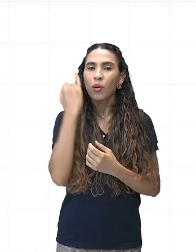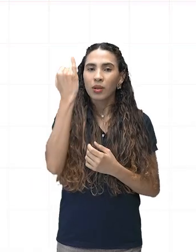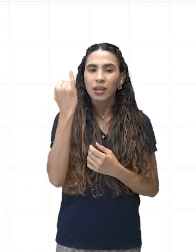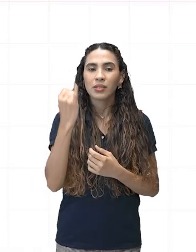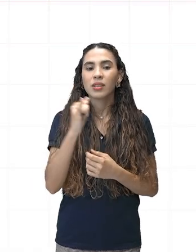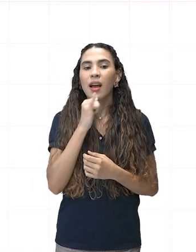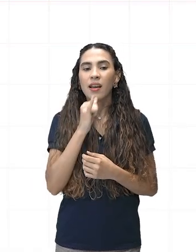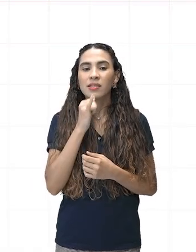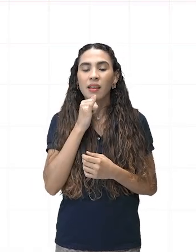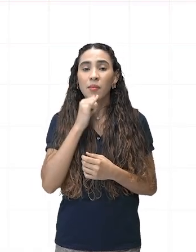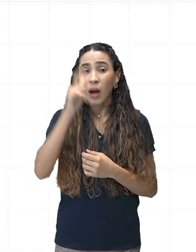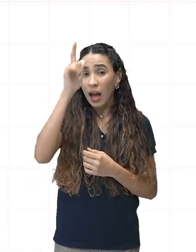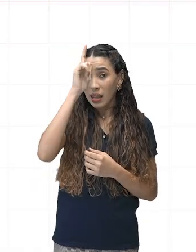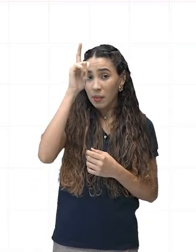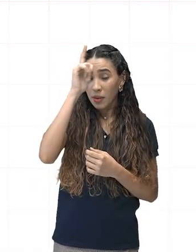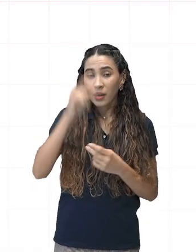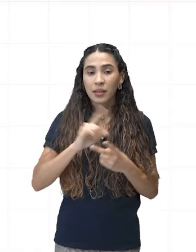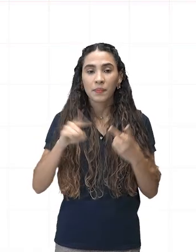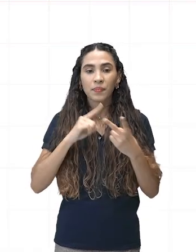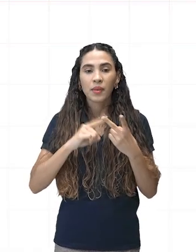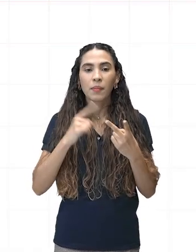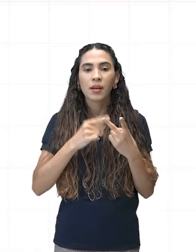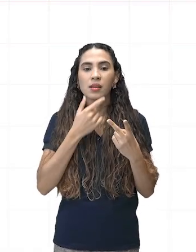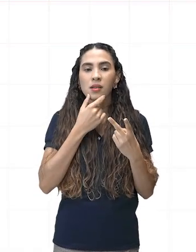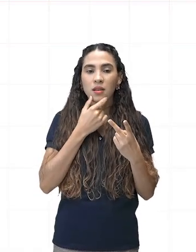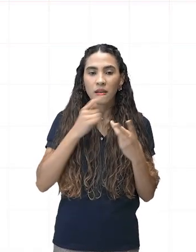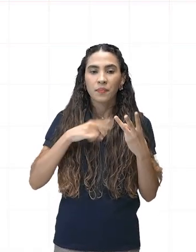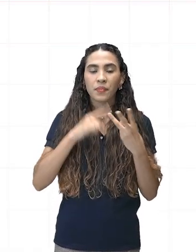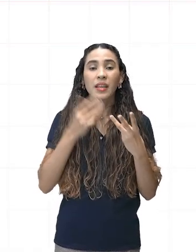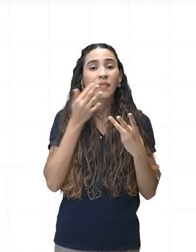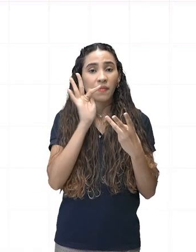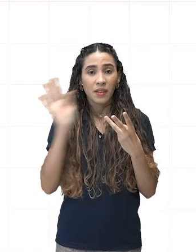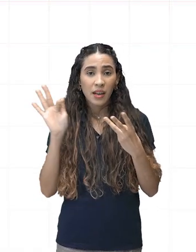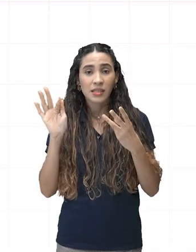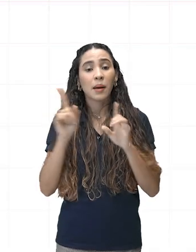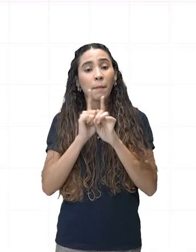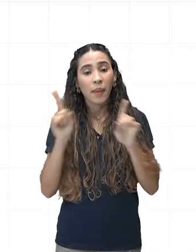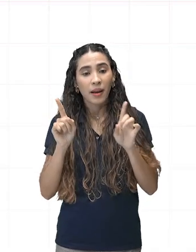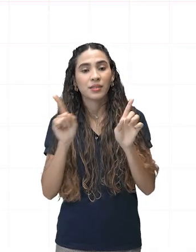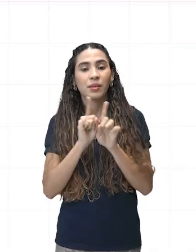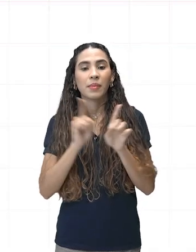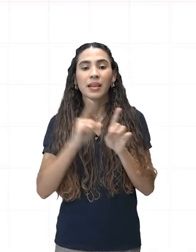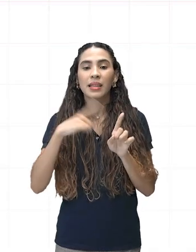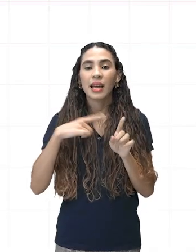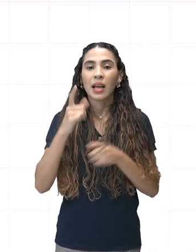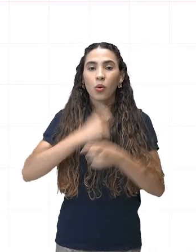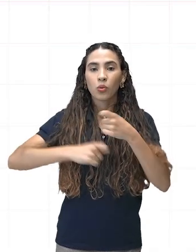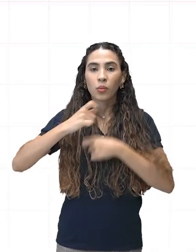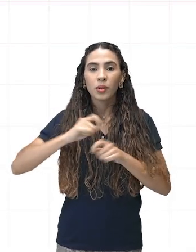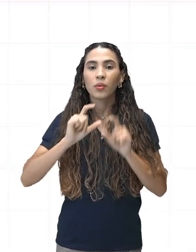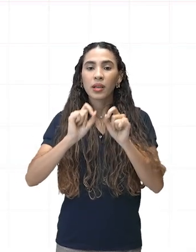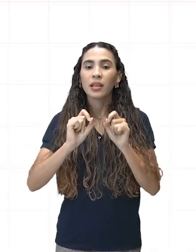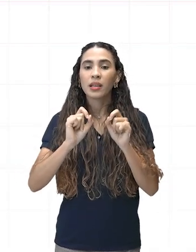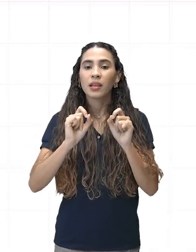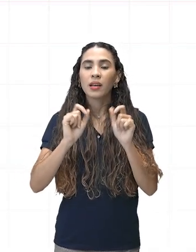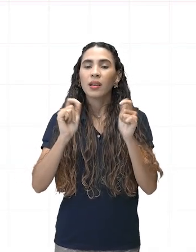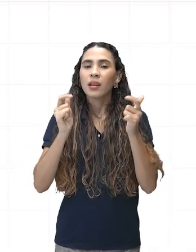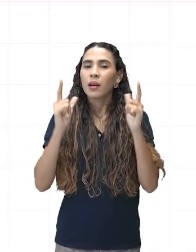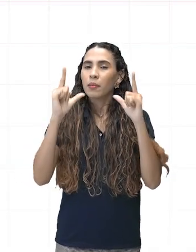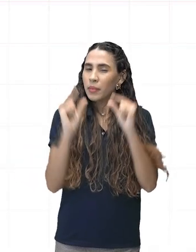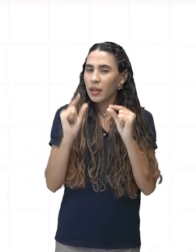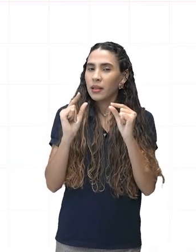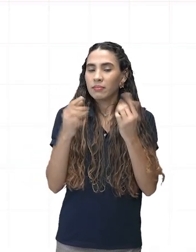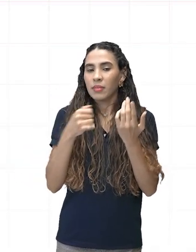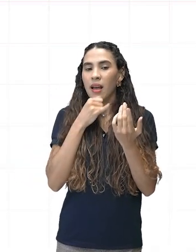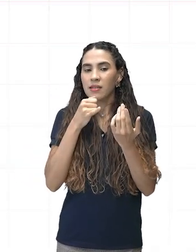como é o caso da Alemanha, Reino Unido, França, mas nós temos também economias consideradas pequenas, né? Como é o